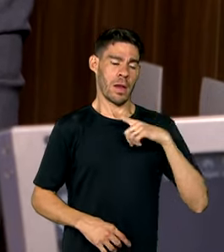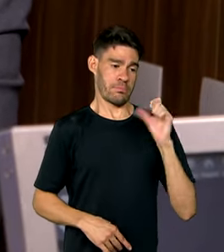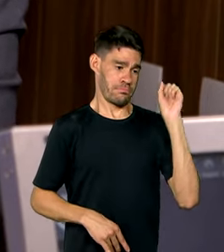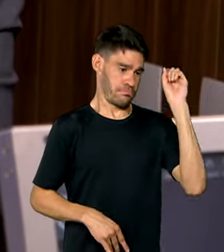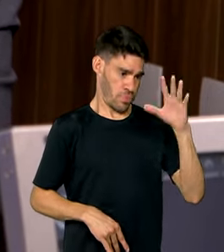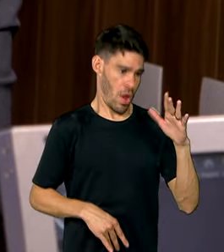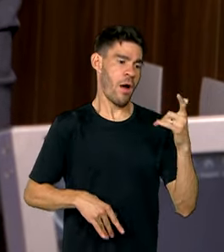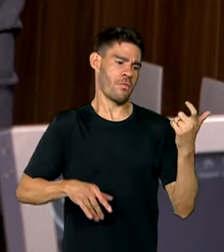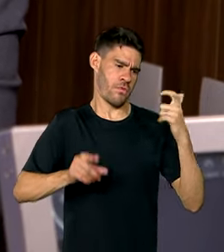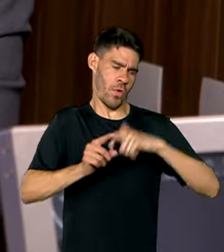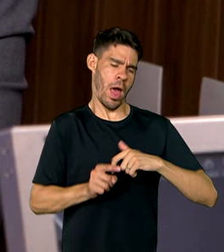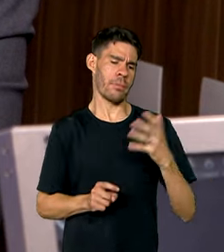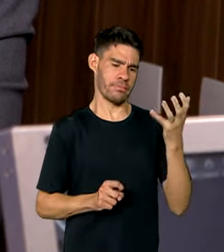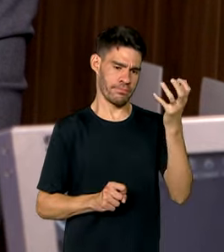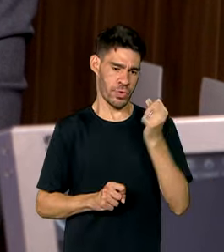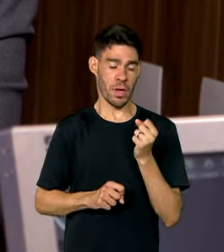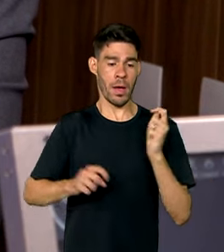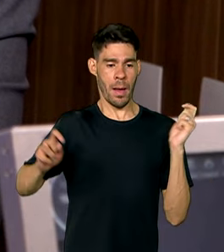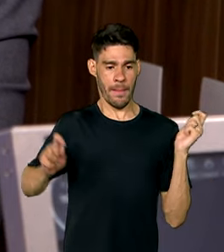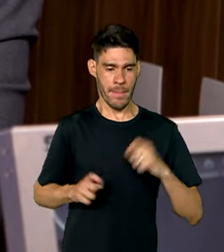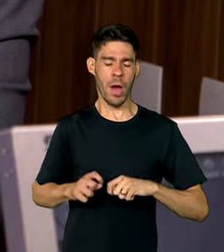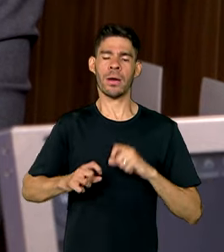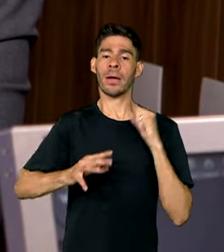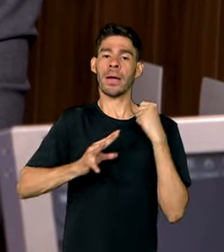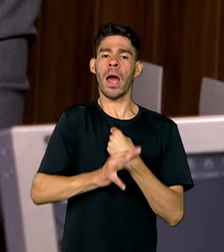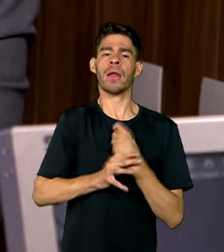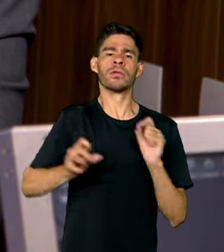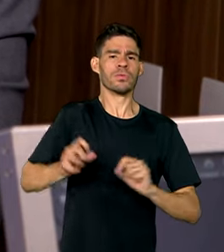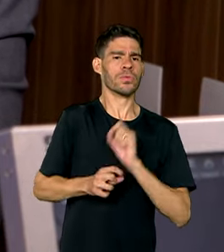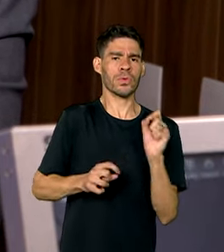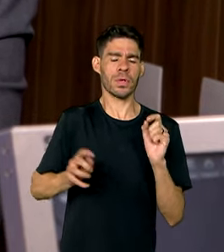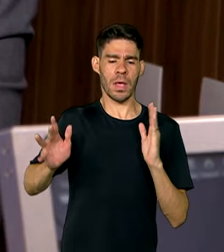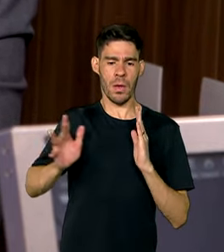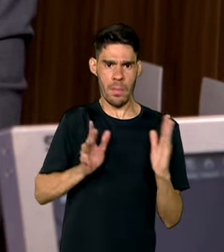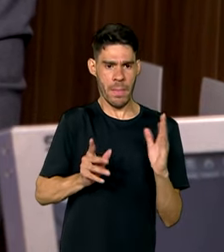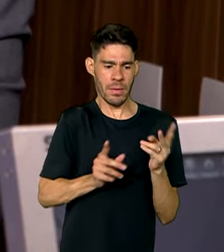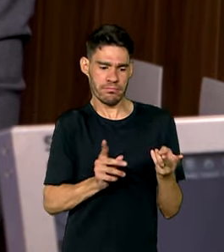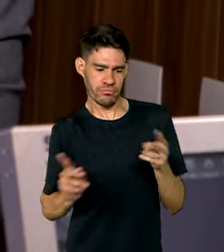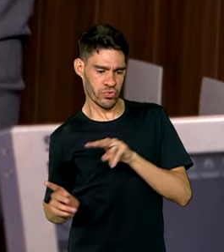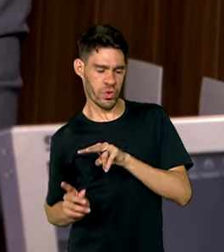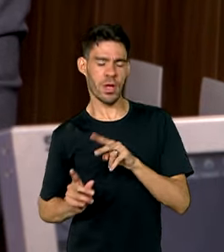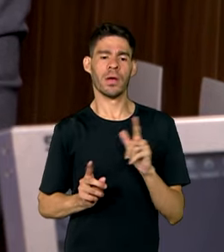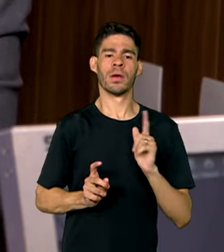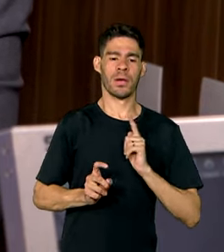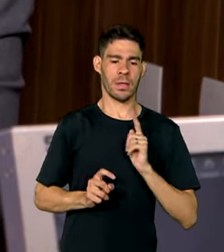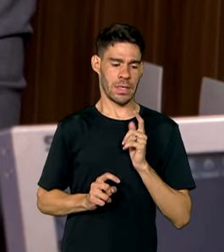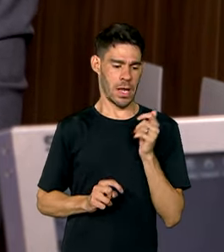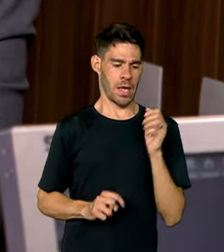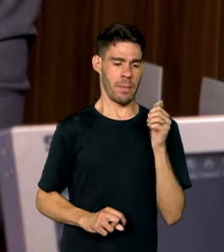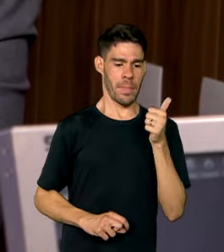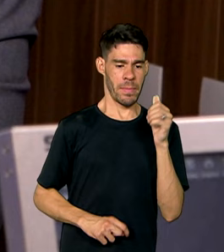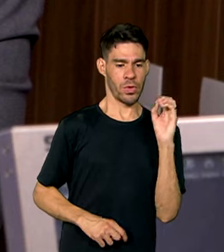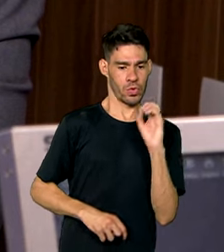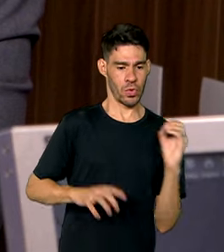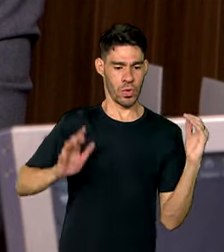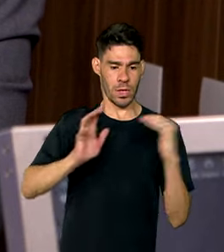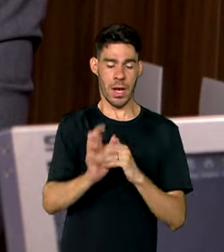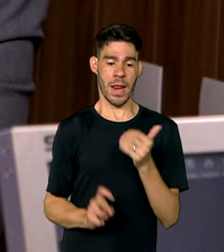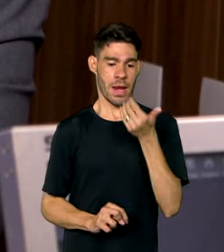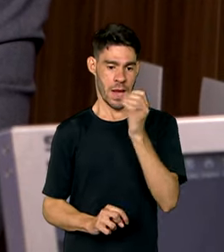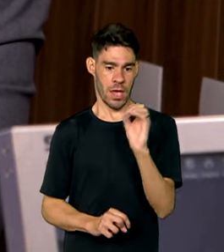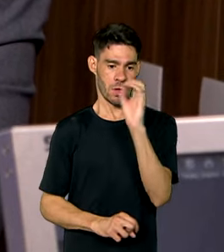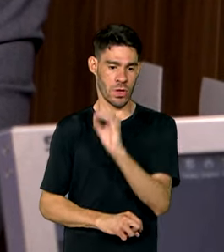depositados devolver esse dinheiro. Então, o que nós estamos garantindo? Foi esse período de transição que foi do dia 1º de outubro até o dia 10, para